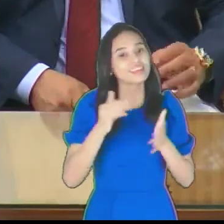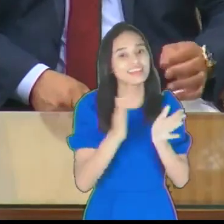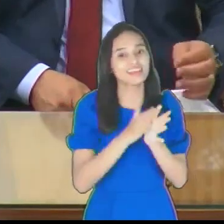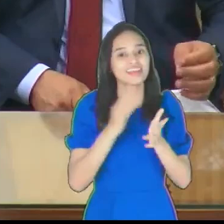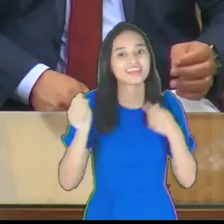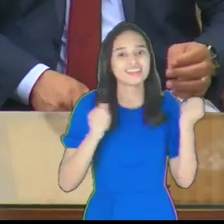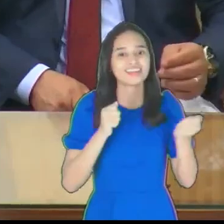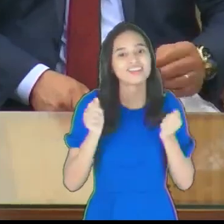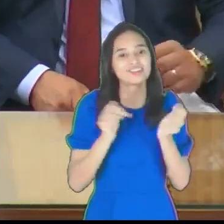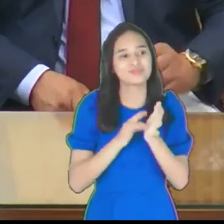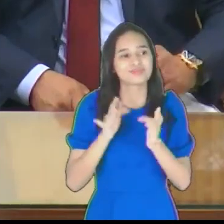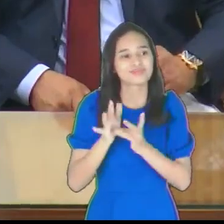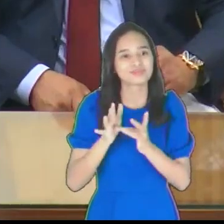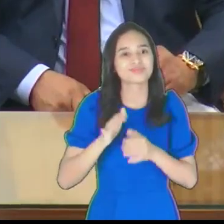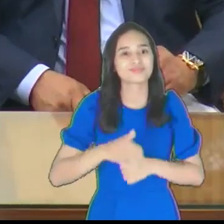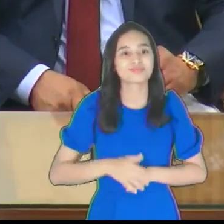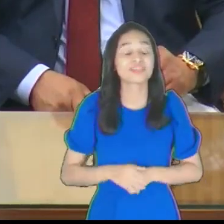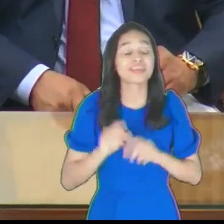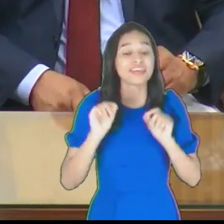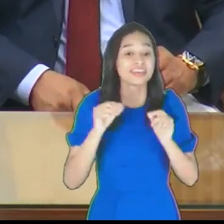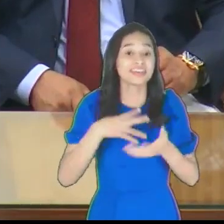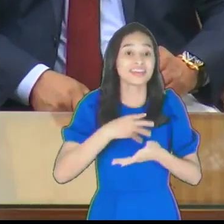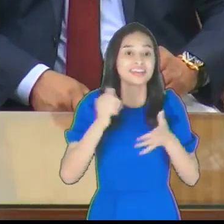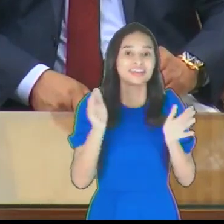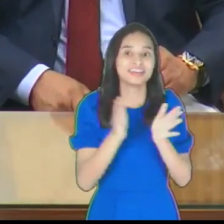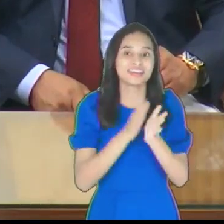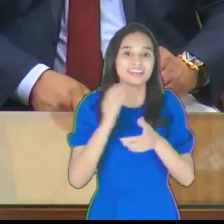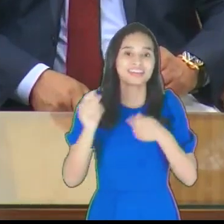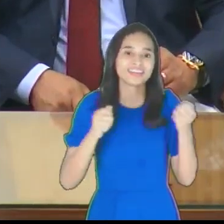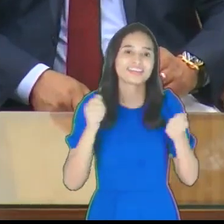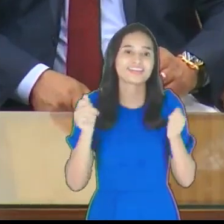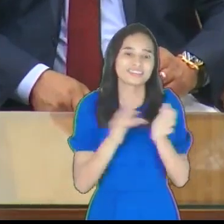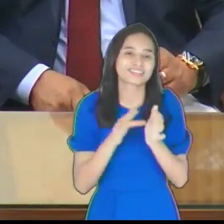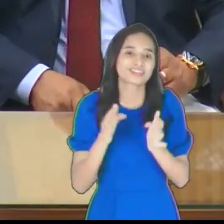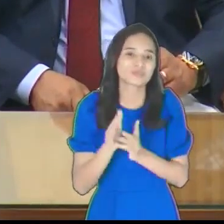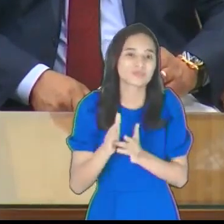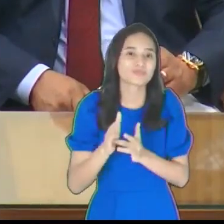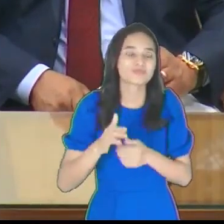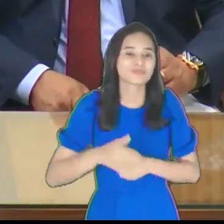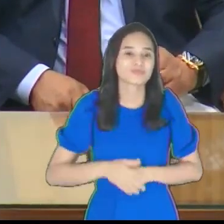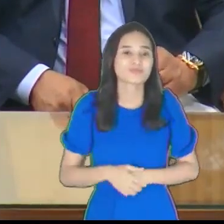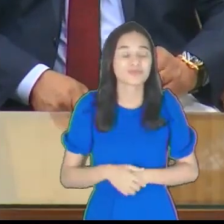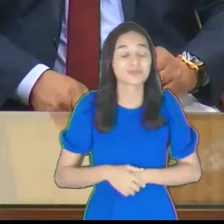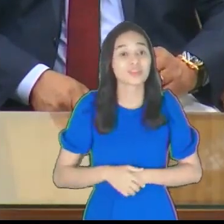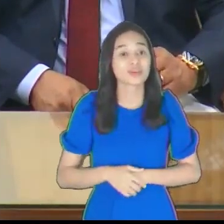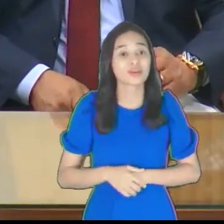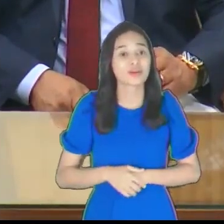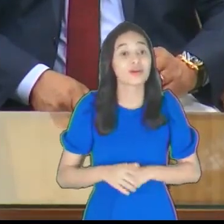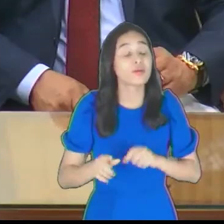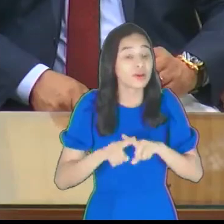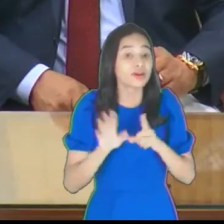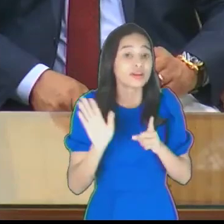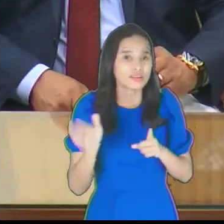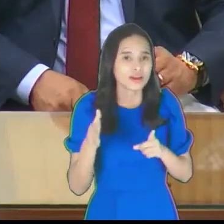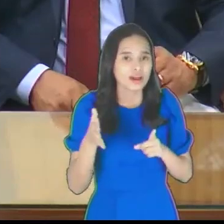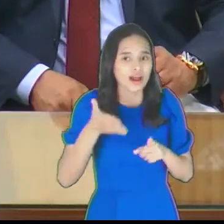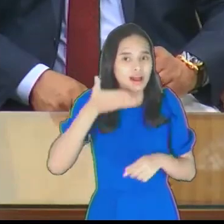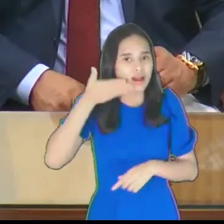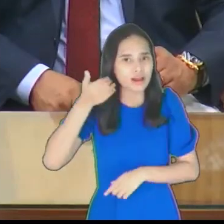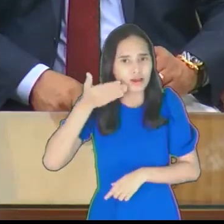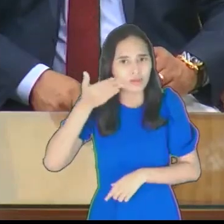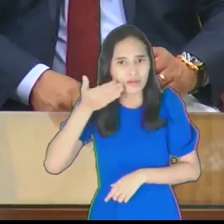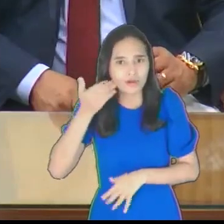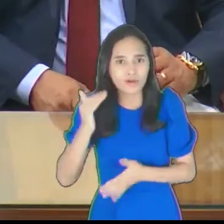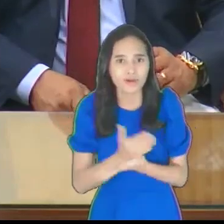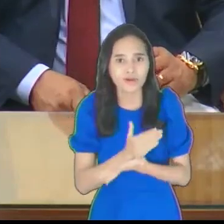Jesus? Quem diz aleluia para Jesus? Mas já deu para captar alguma coisa?